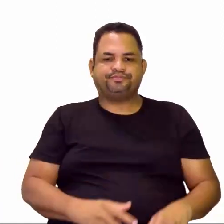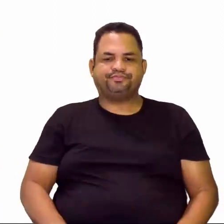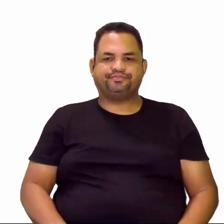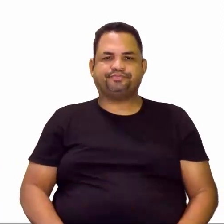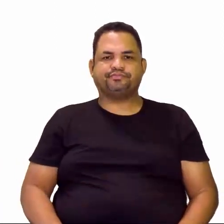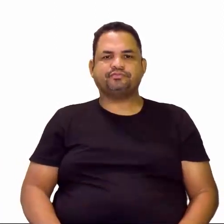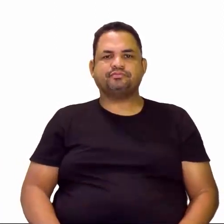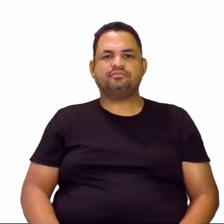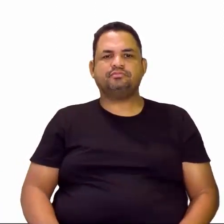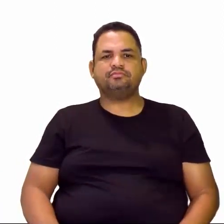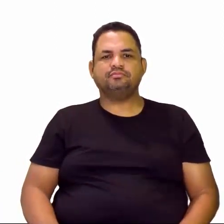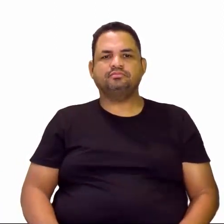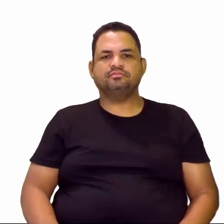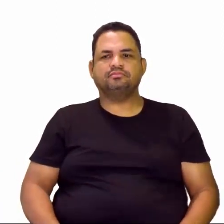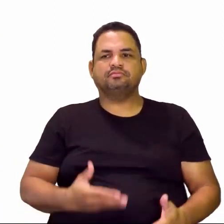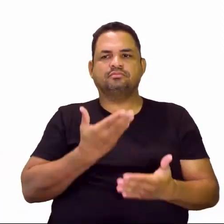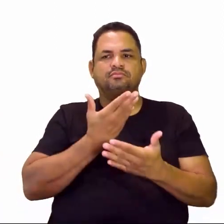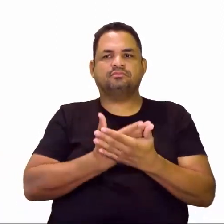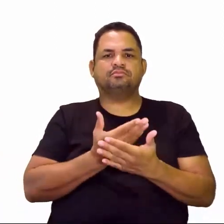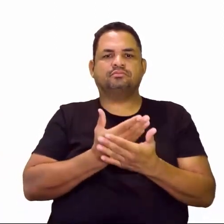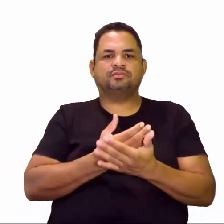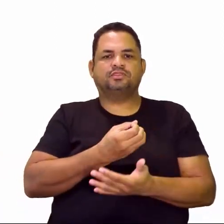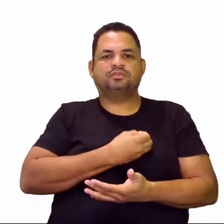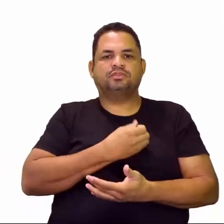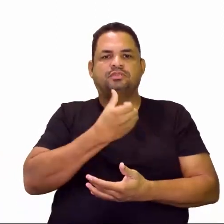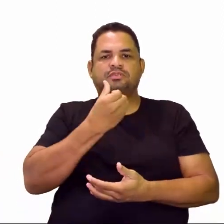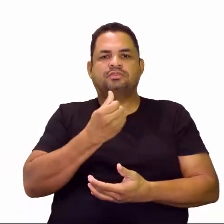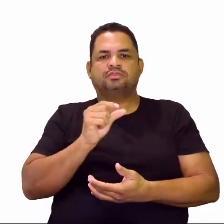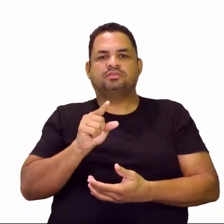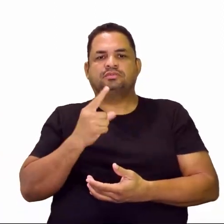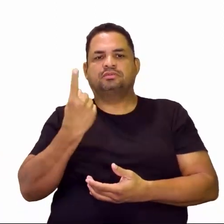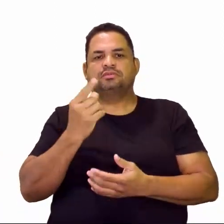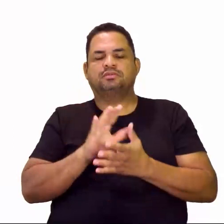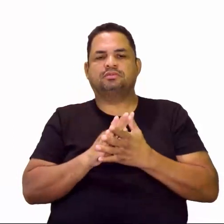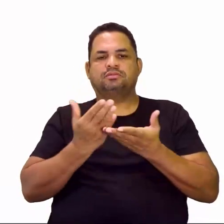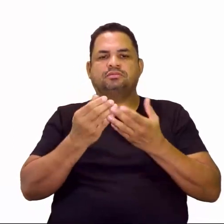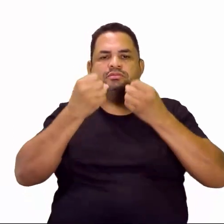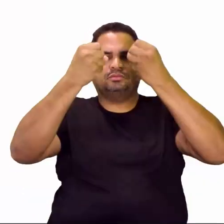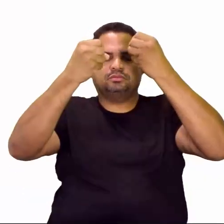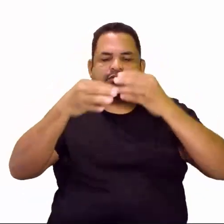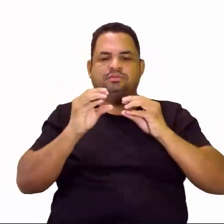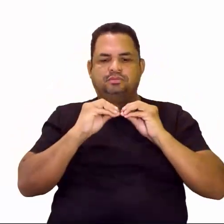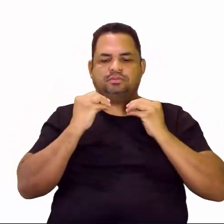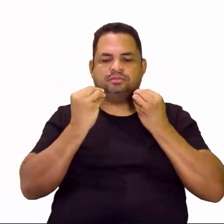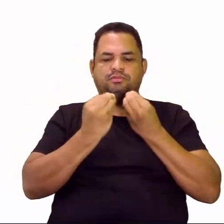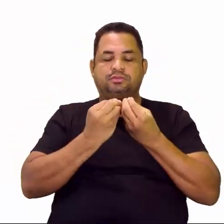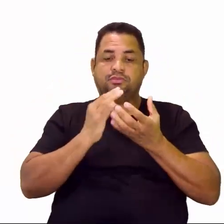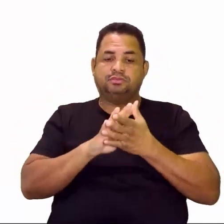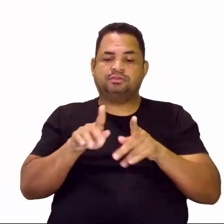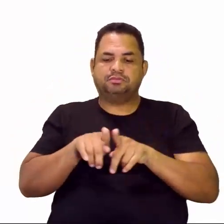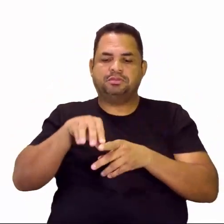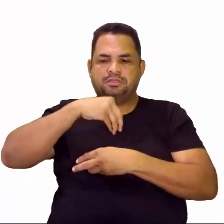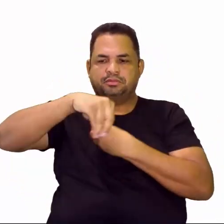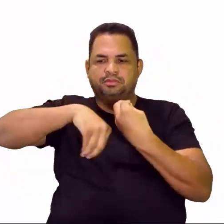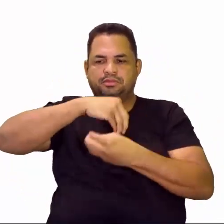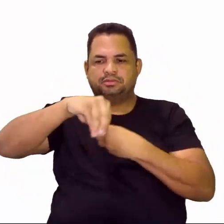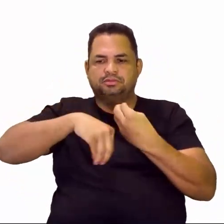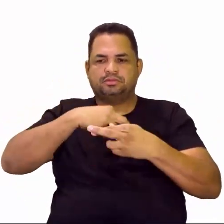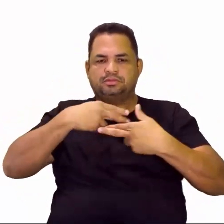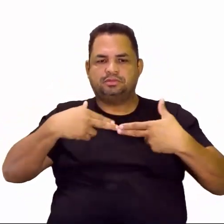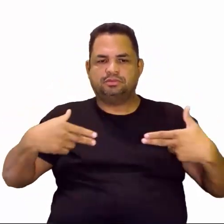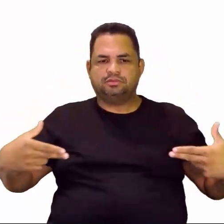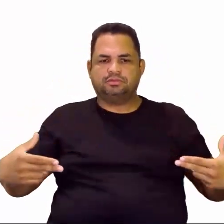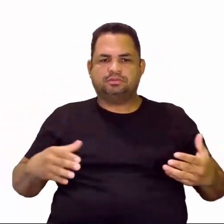sólido. A aula 6.1, ela aborda sobre substâncias e misturas. E aí